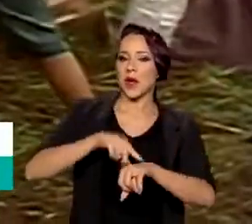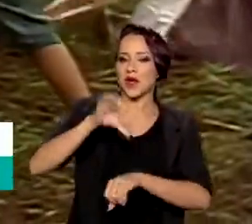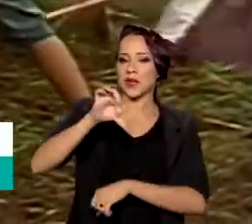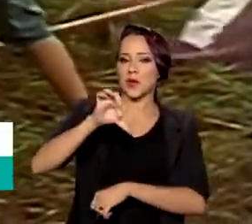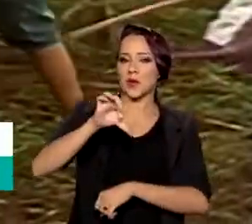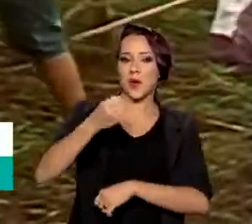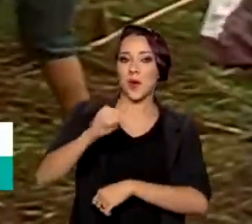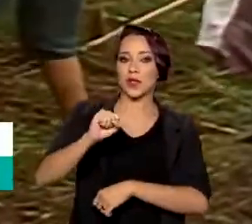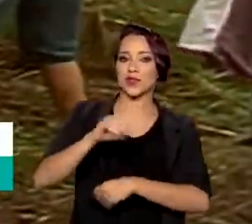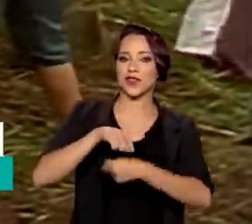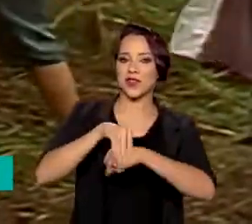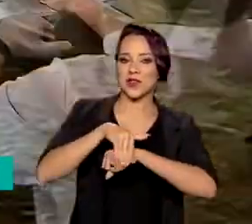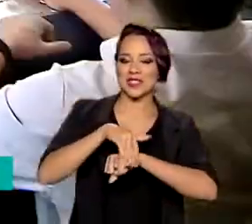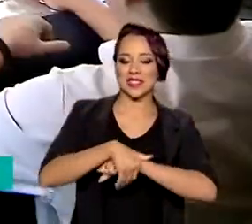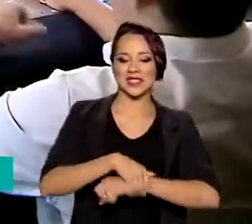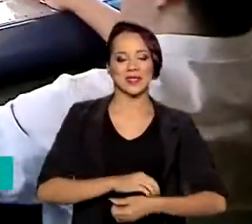noite.